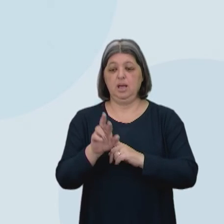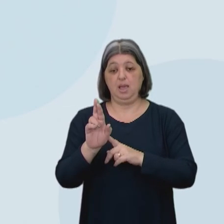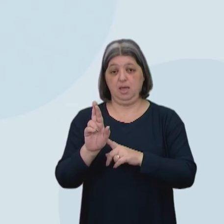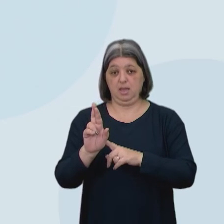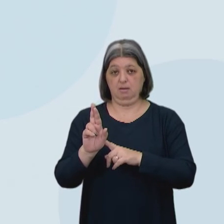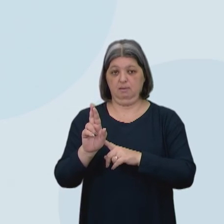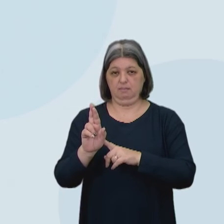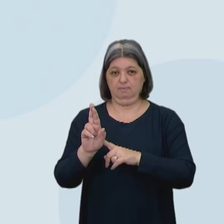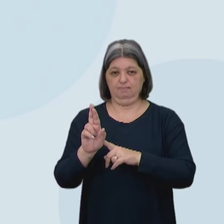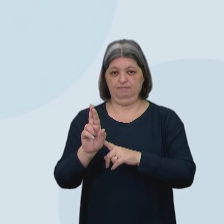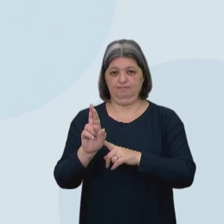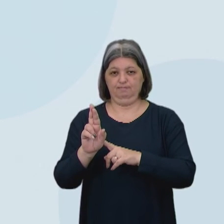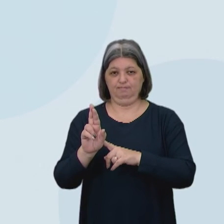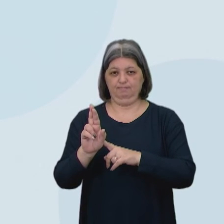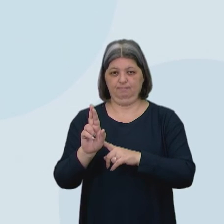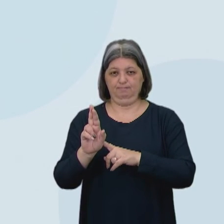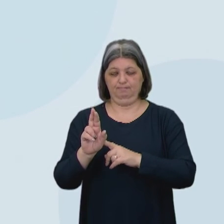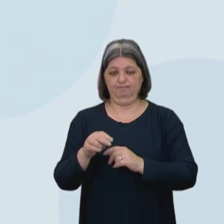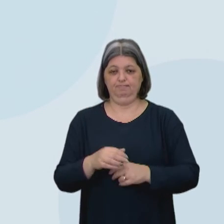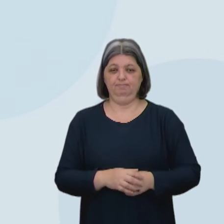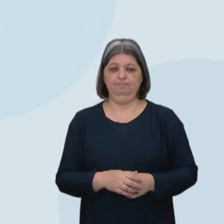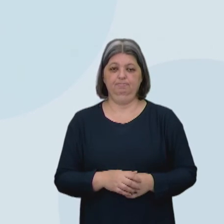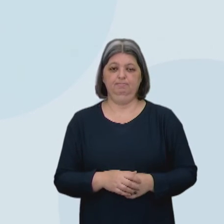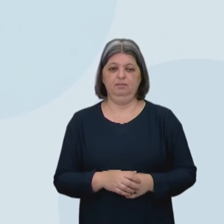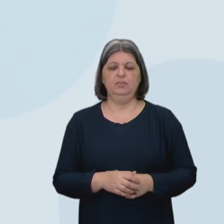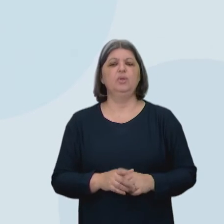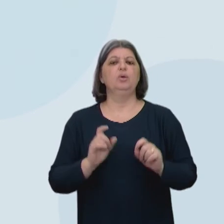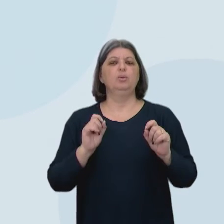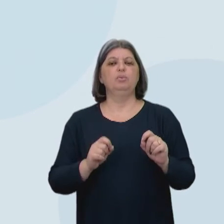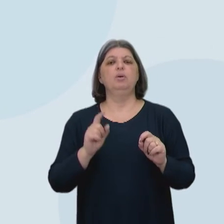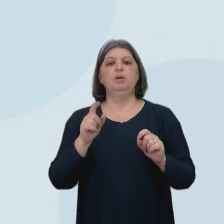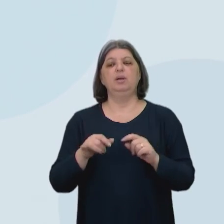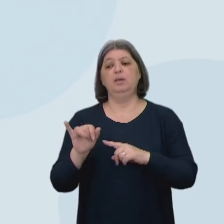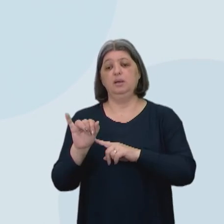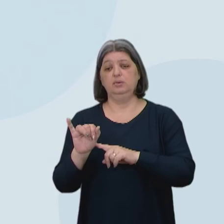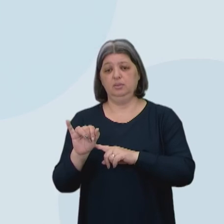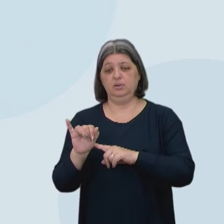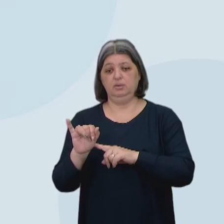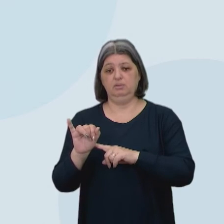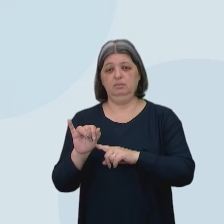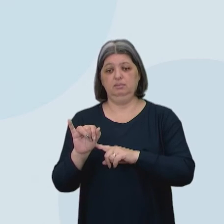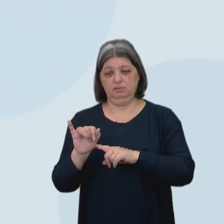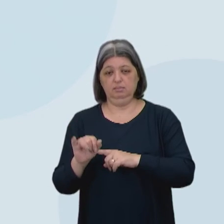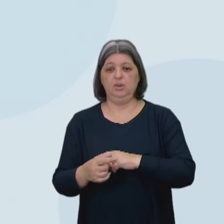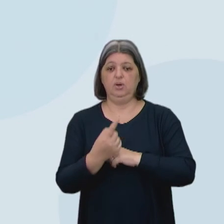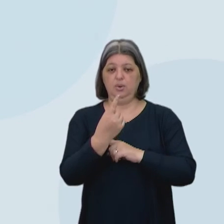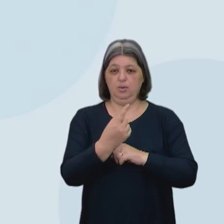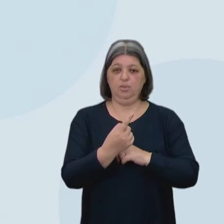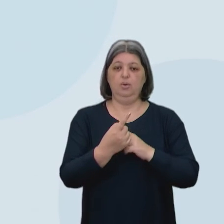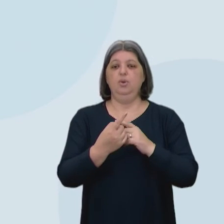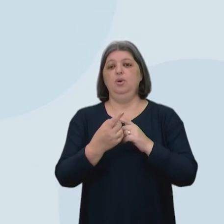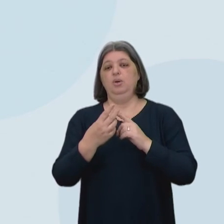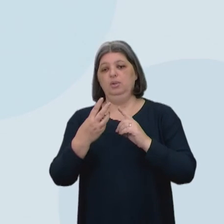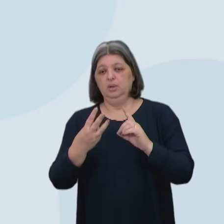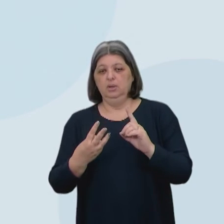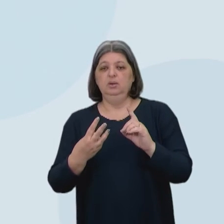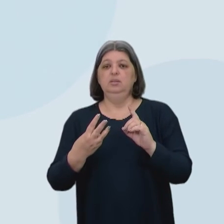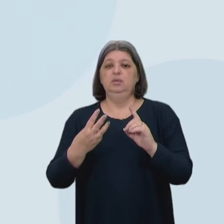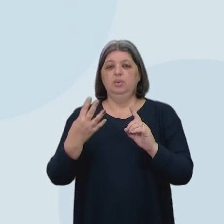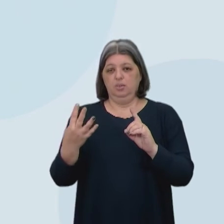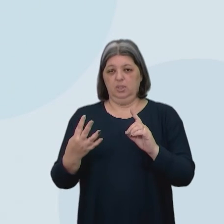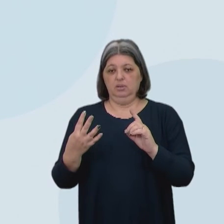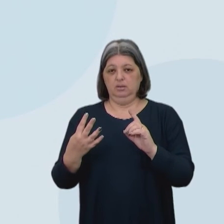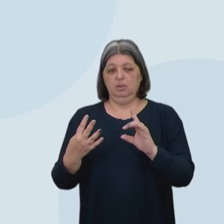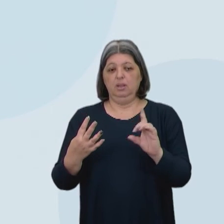racional. Tá bom? Ok, então, quais são os irracionais? O 1, o 3 e o 4,